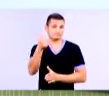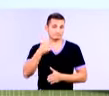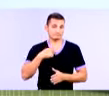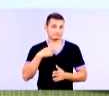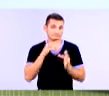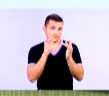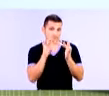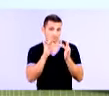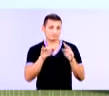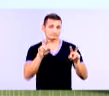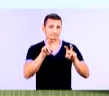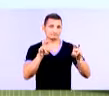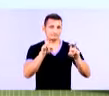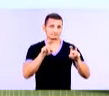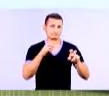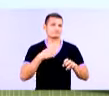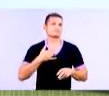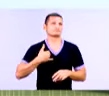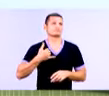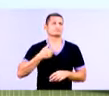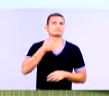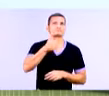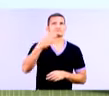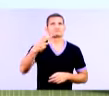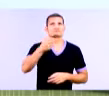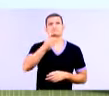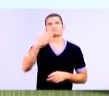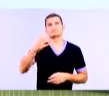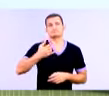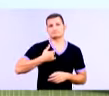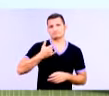contato com o computador, eu devia ter uns 13, 14 anos,